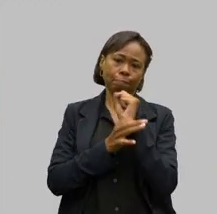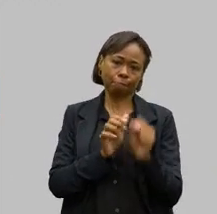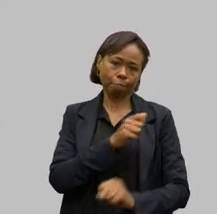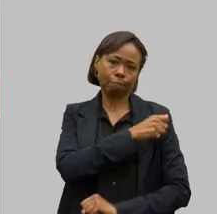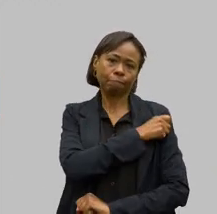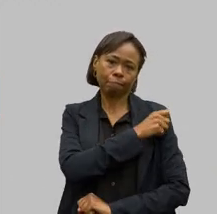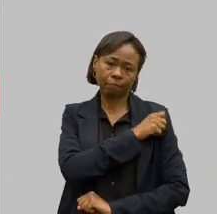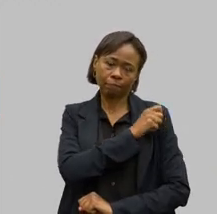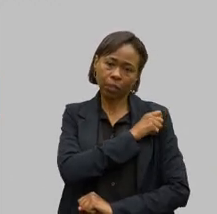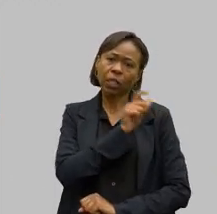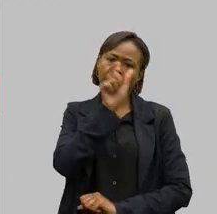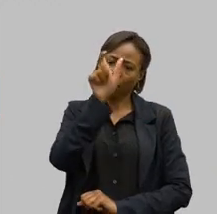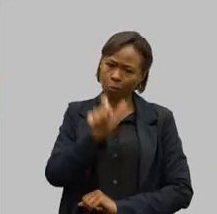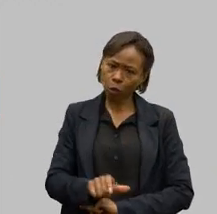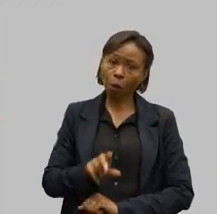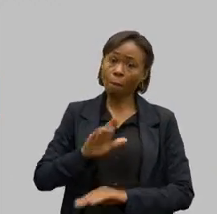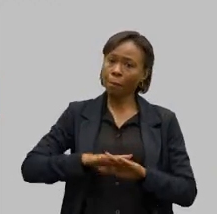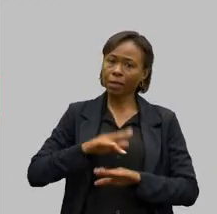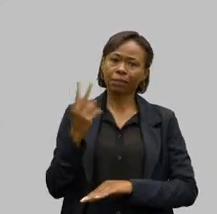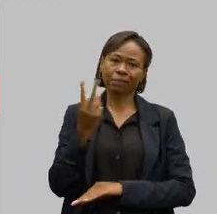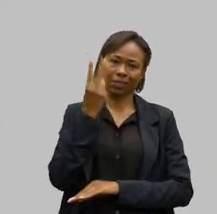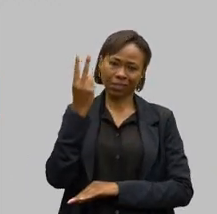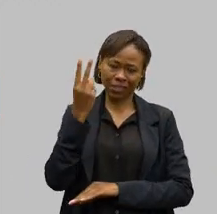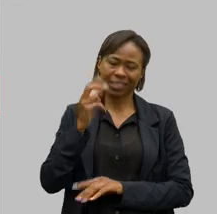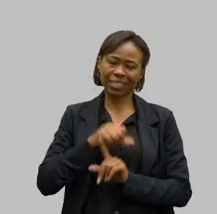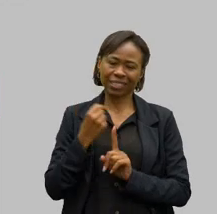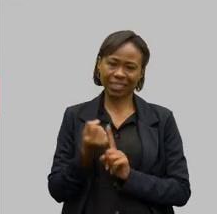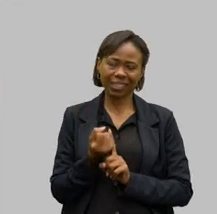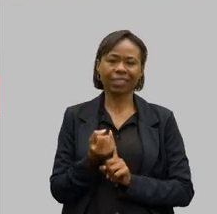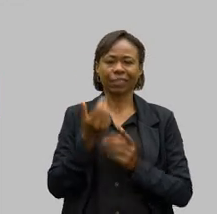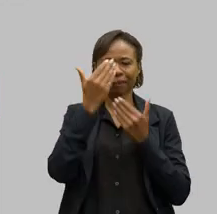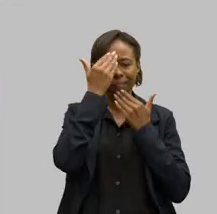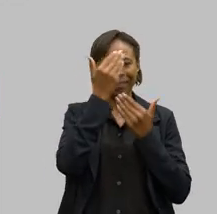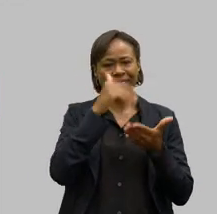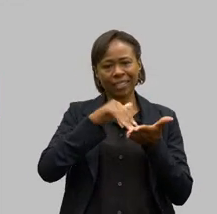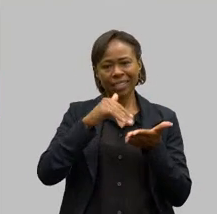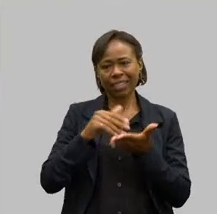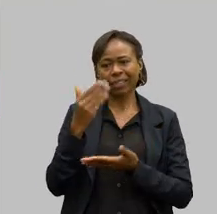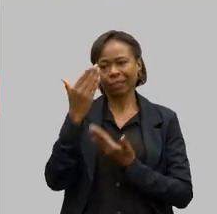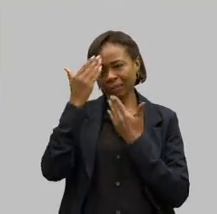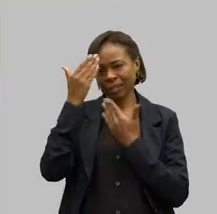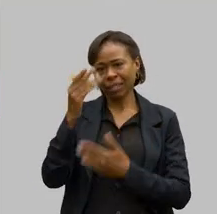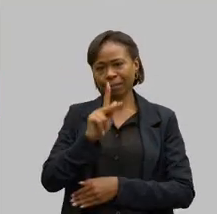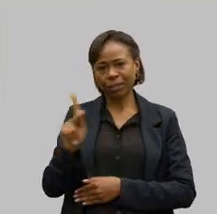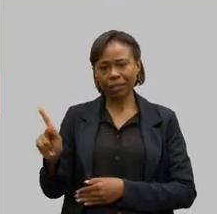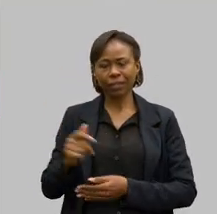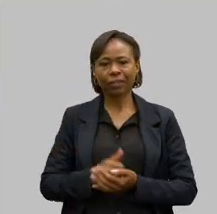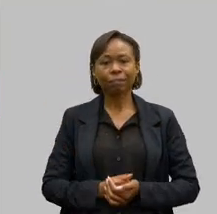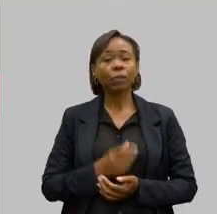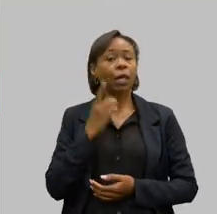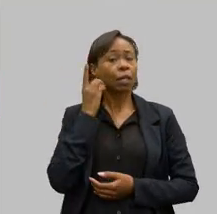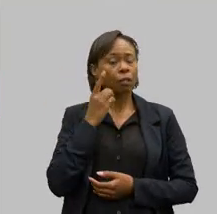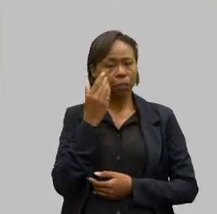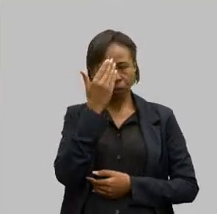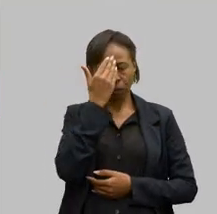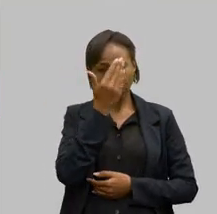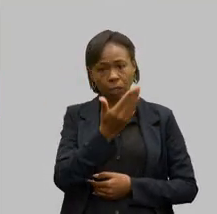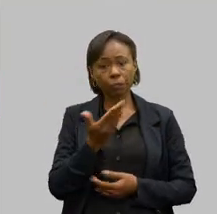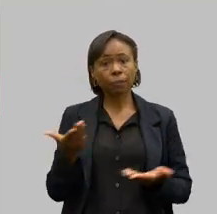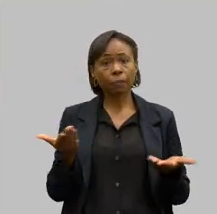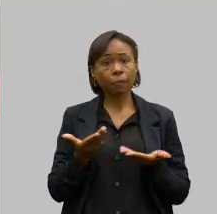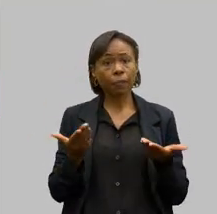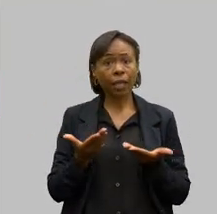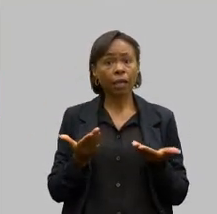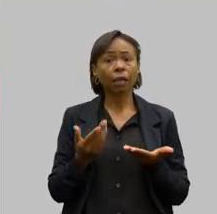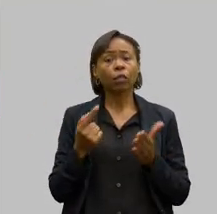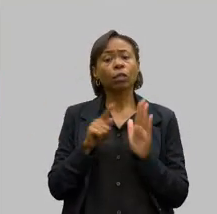são o bem mais valioso de qualquer sociedade. Muito obrigado, secretário. Obrigado, senhora presidente. Obrigada, deputado. Para as considerações e